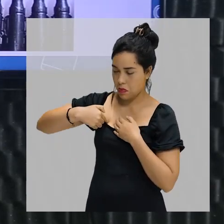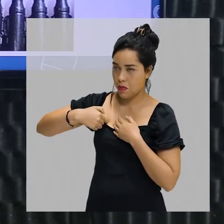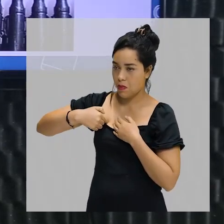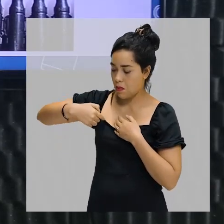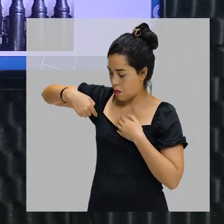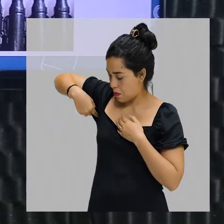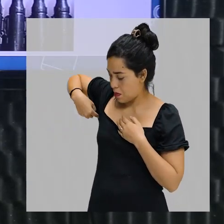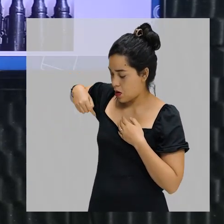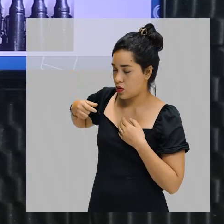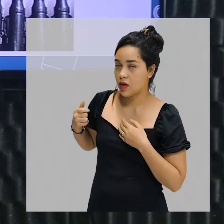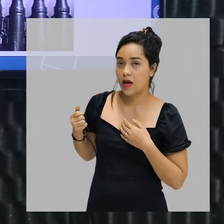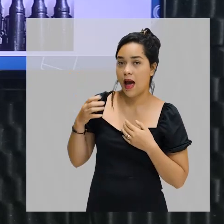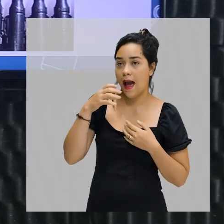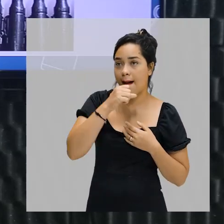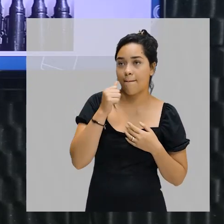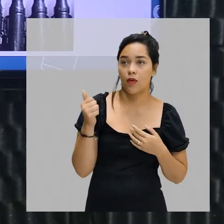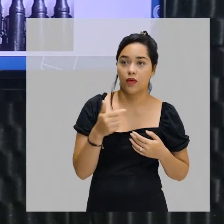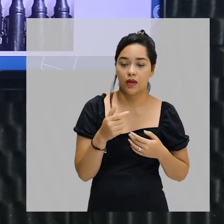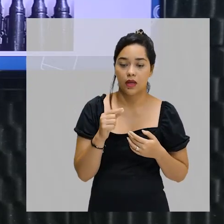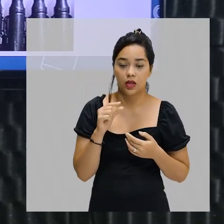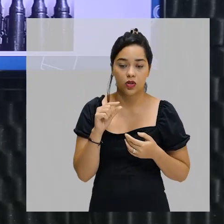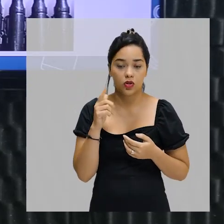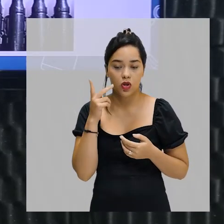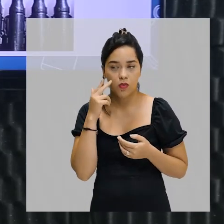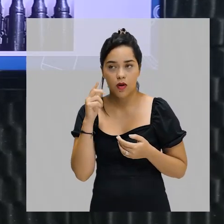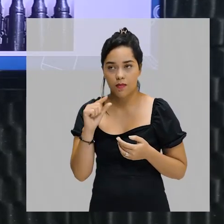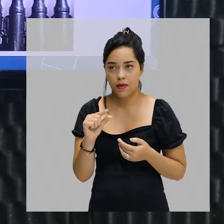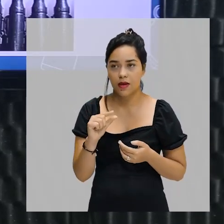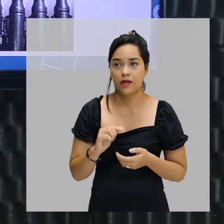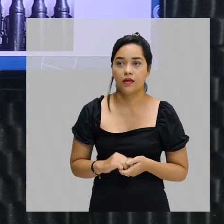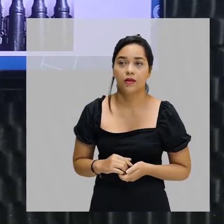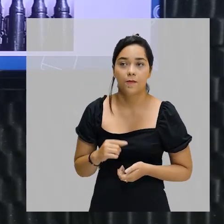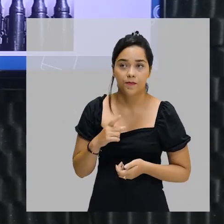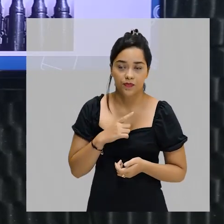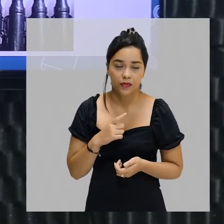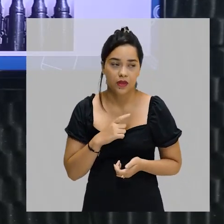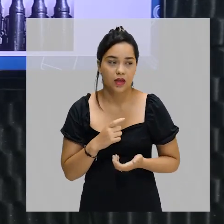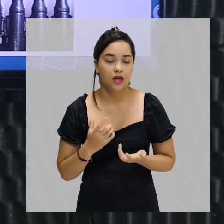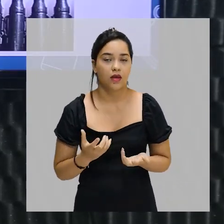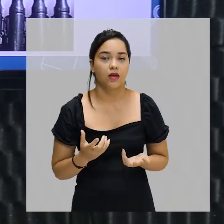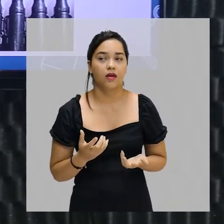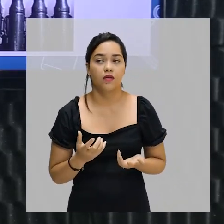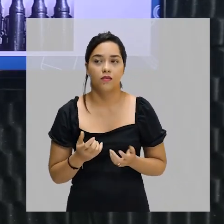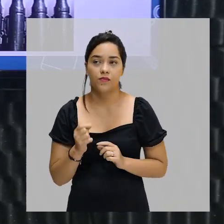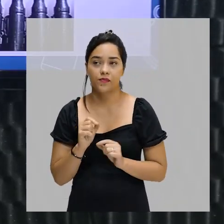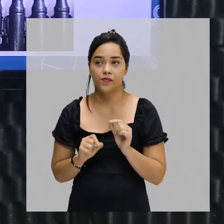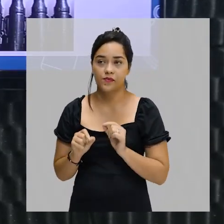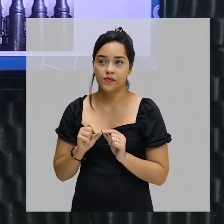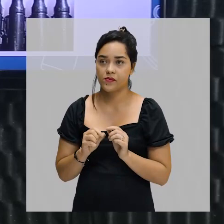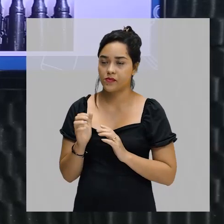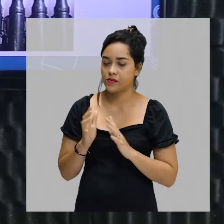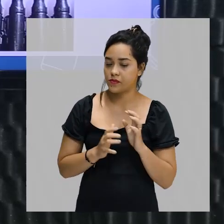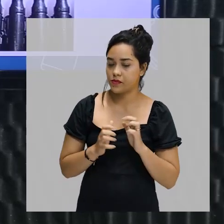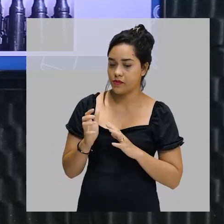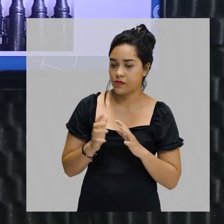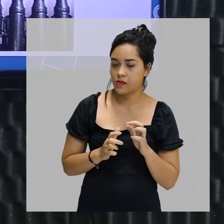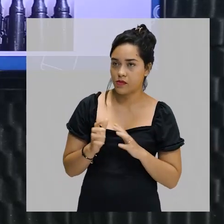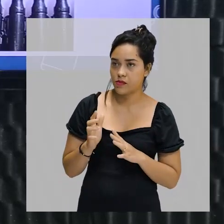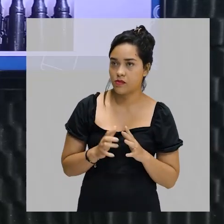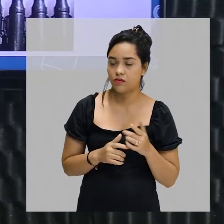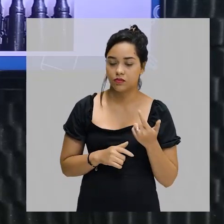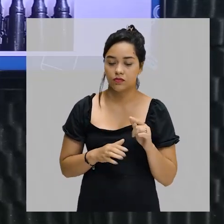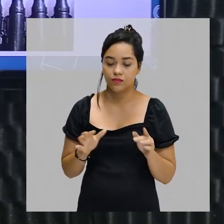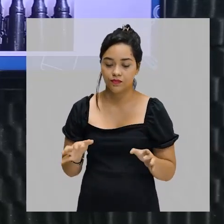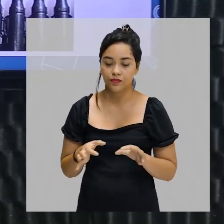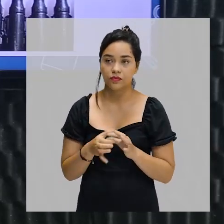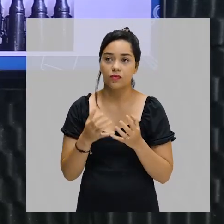maior, muito mais rápido do que as balas convencionais. Então há ali há uma briga, né? Não há um